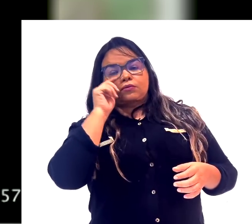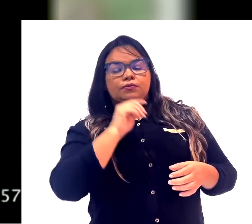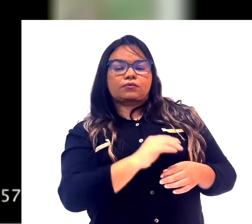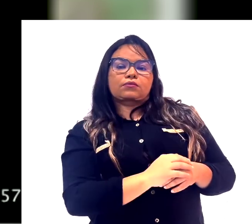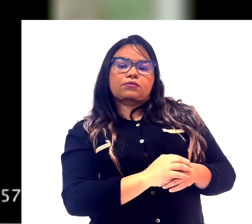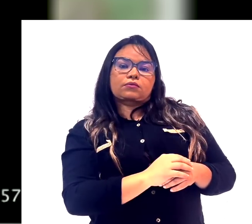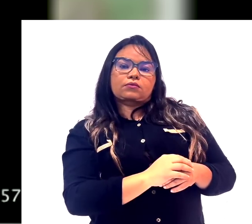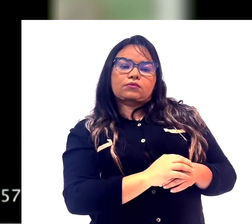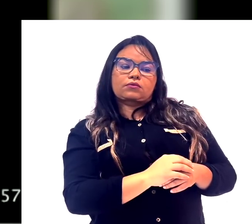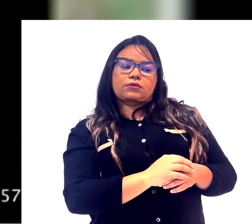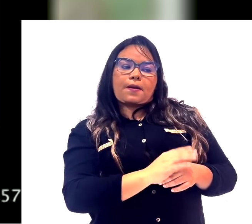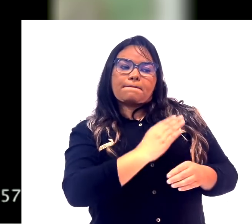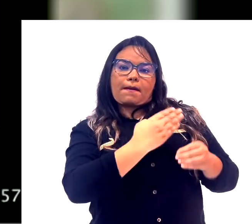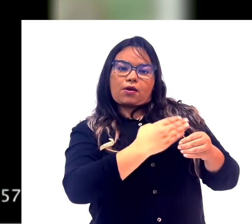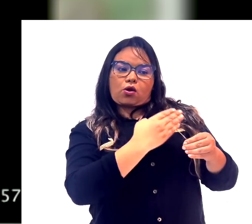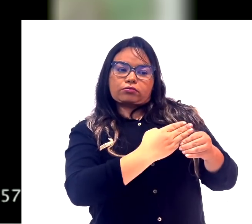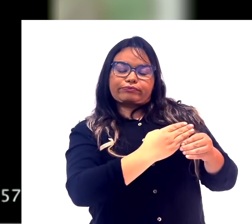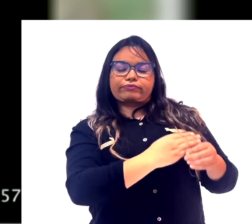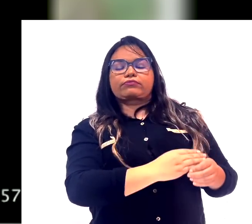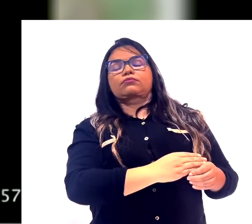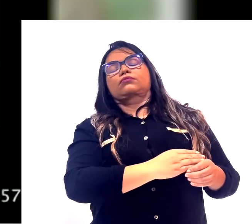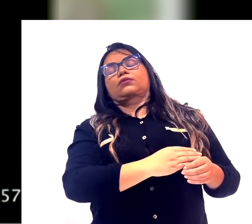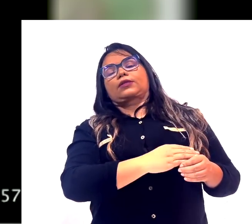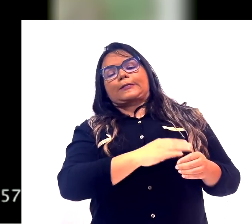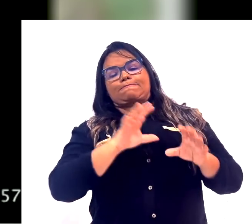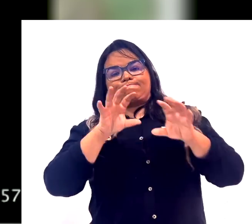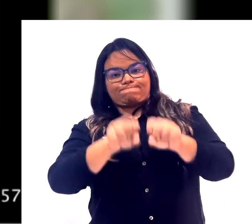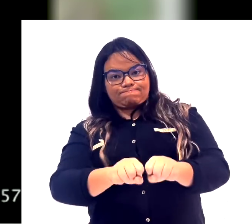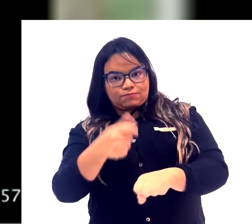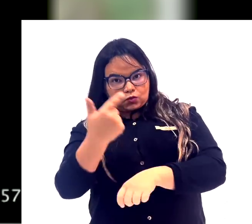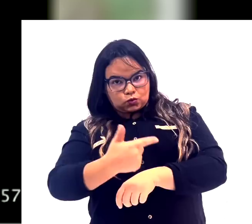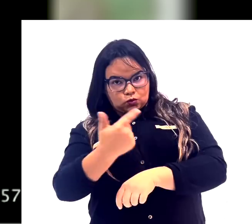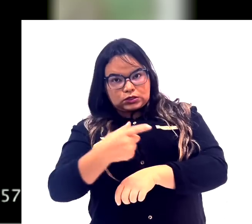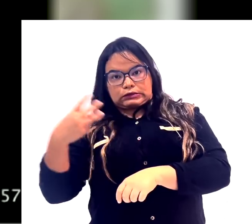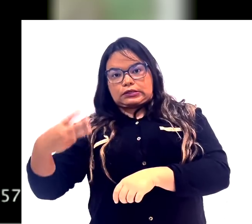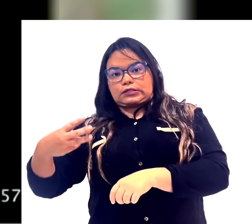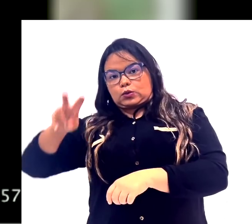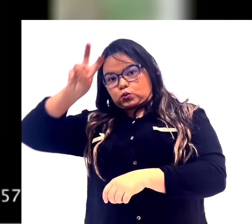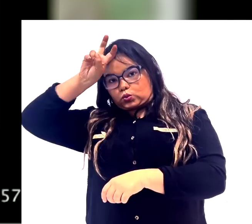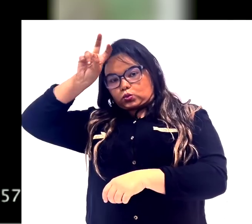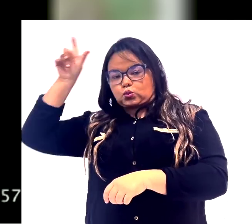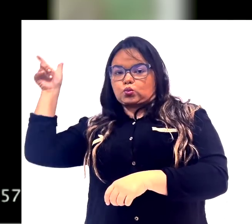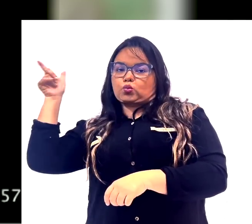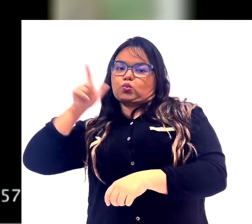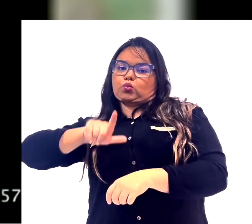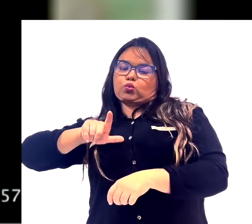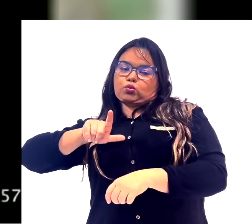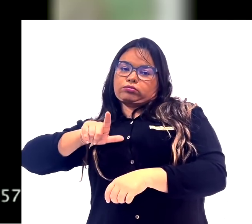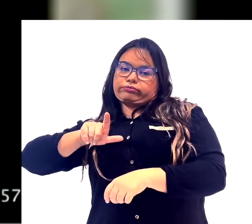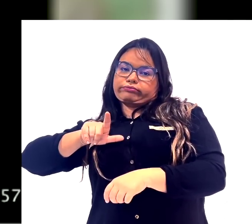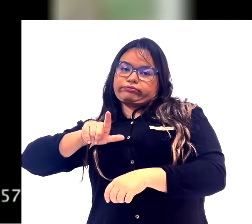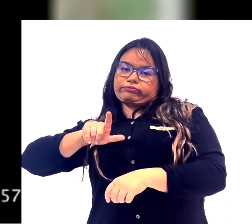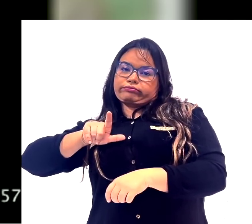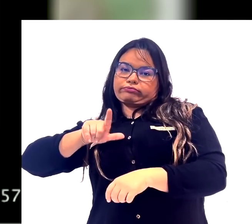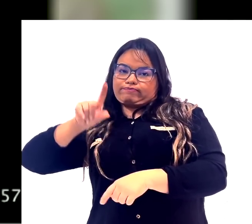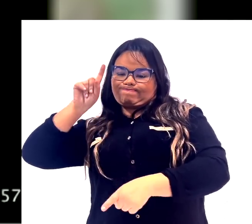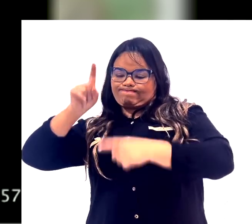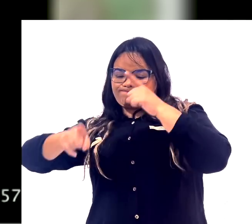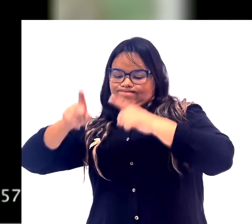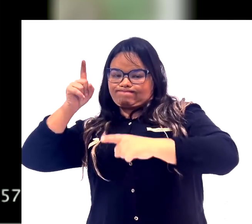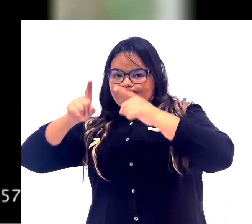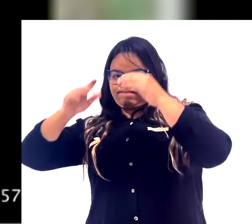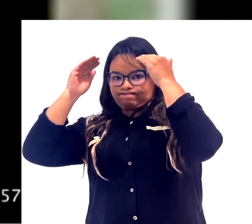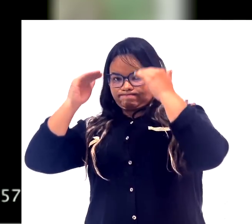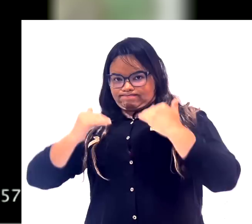A outra conquista foi a própria Babilônia, e a terceira foi o Egito. E eles, basicamente, assim